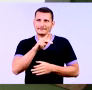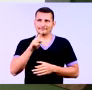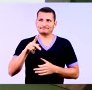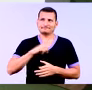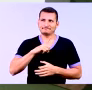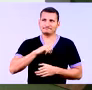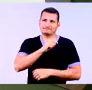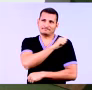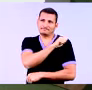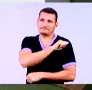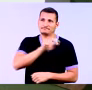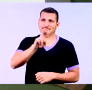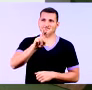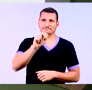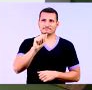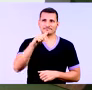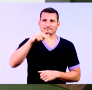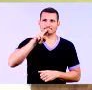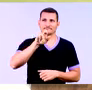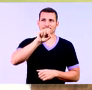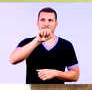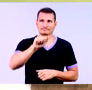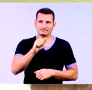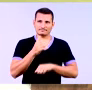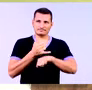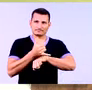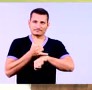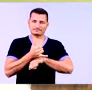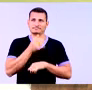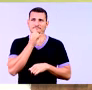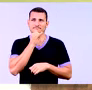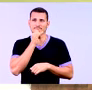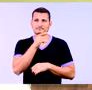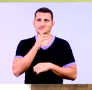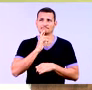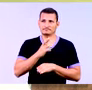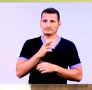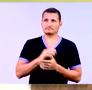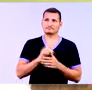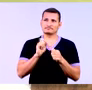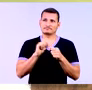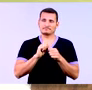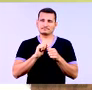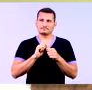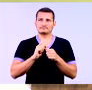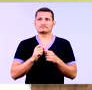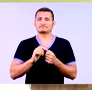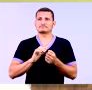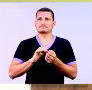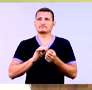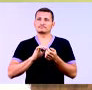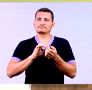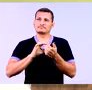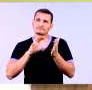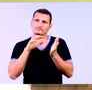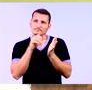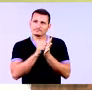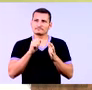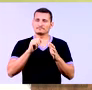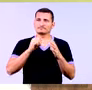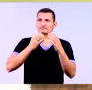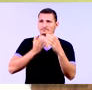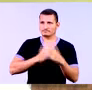a aluna Vanusa, de Cerejeiras, o exemplo que ela deu. Fazer inscrição para concurso, né? Acessa a